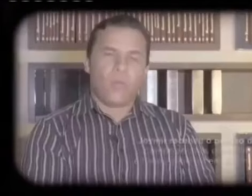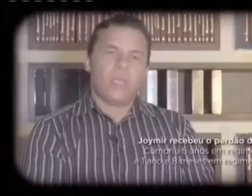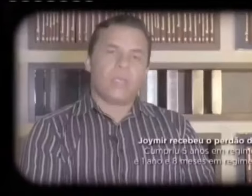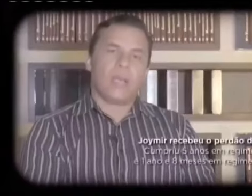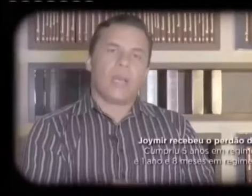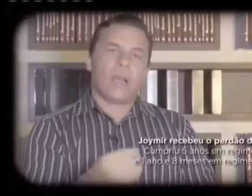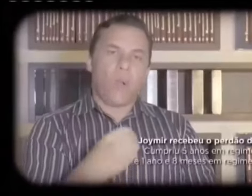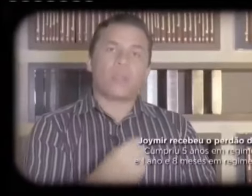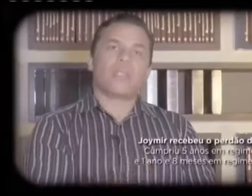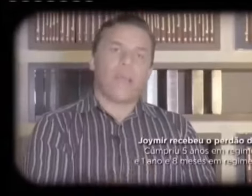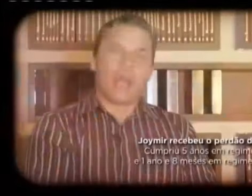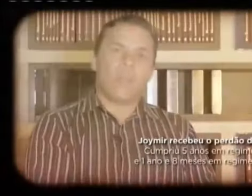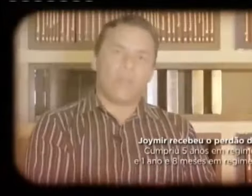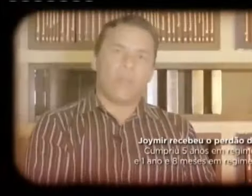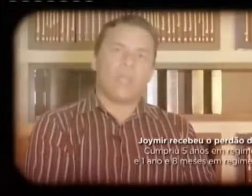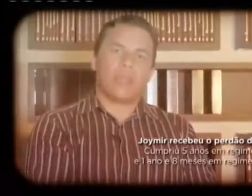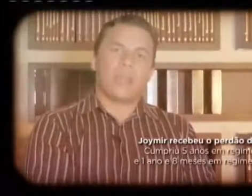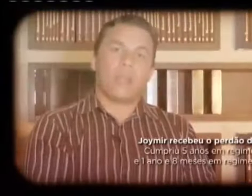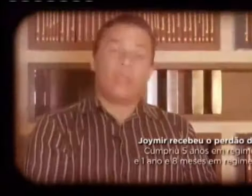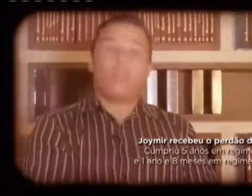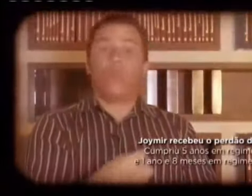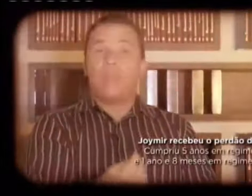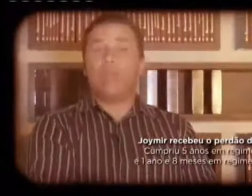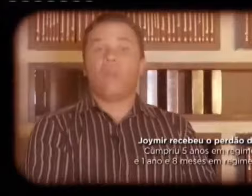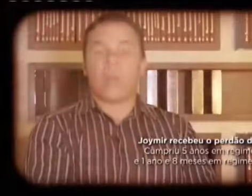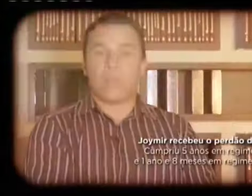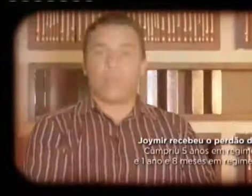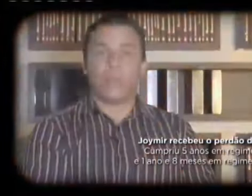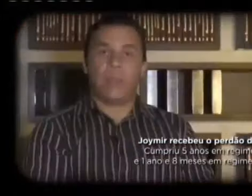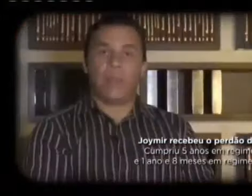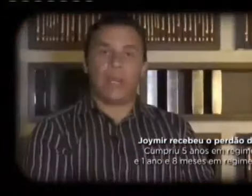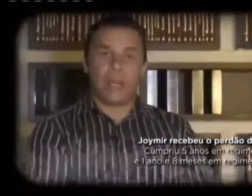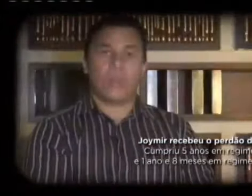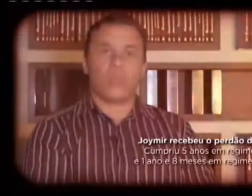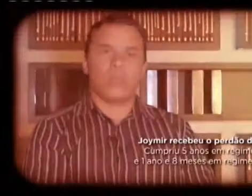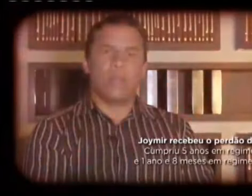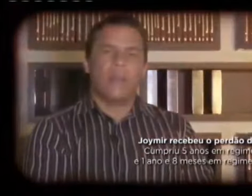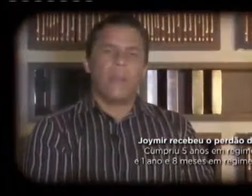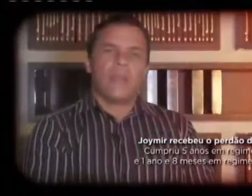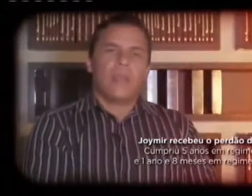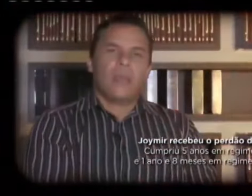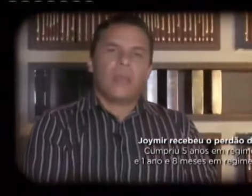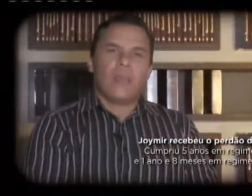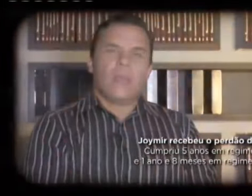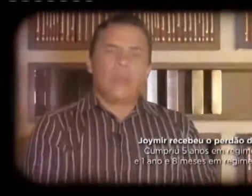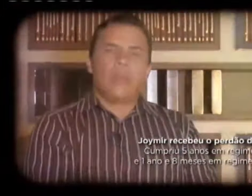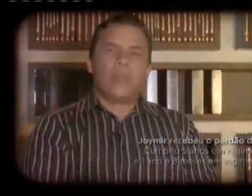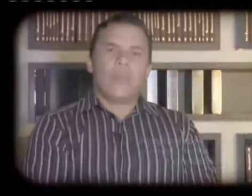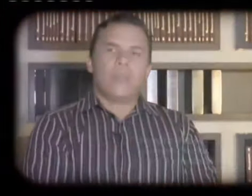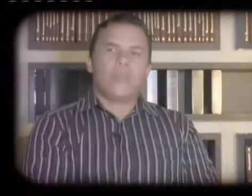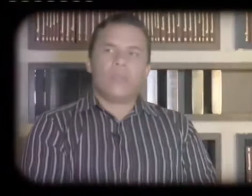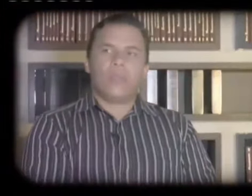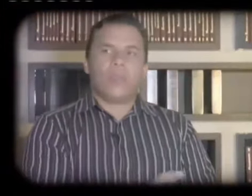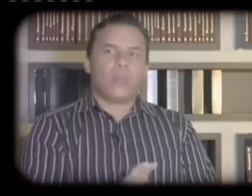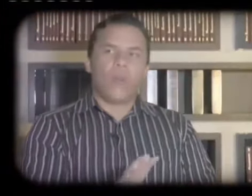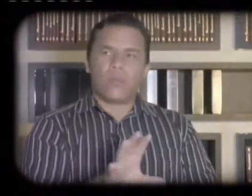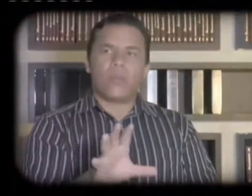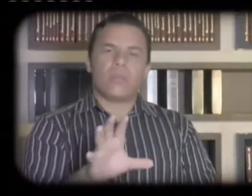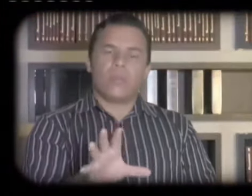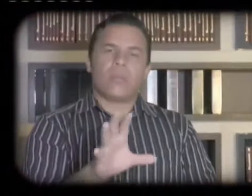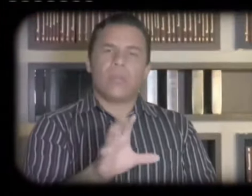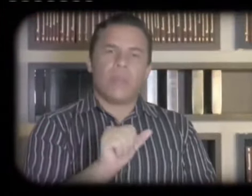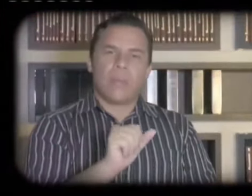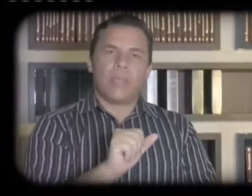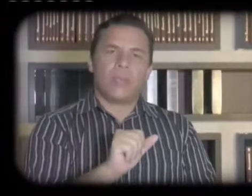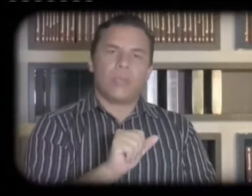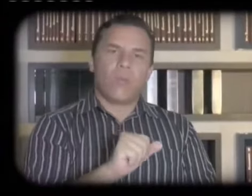eu comecei a gostar novamente, eu retomei o hábito pela leitura e isso despertou novos